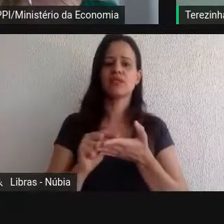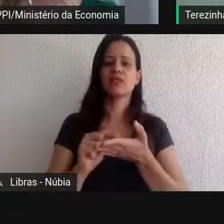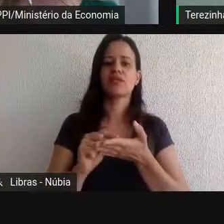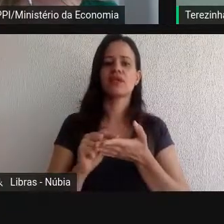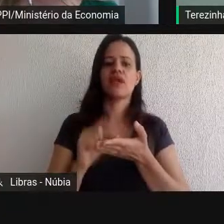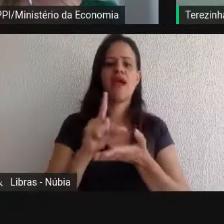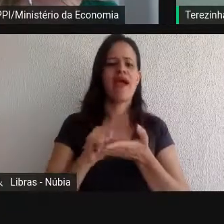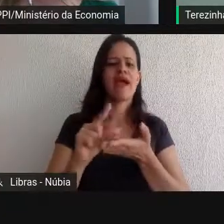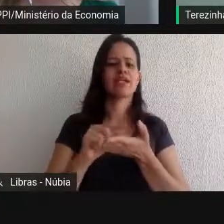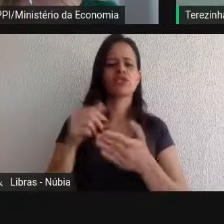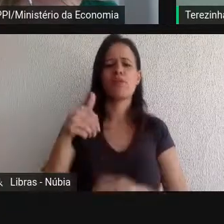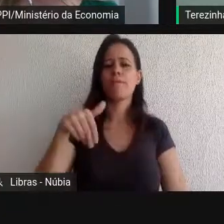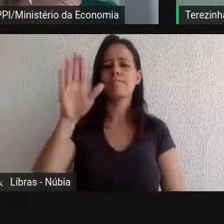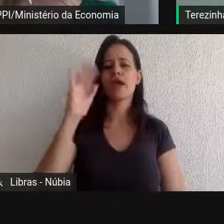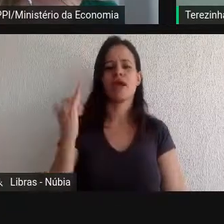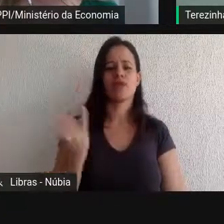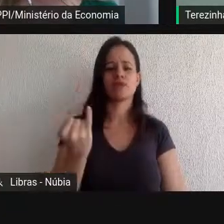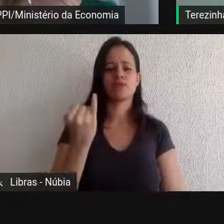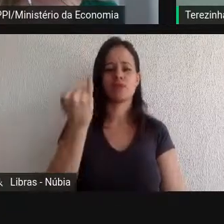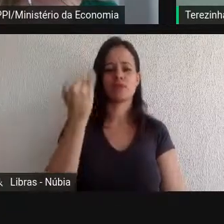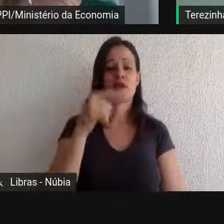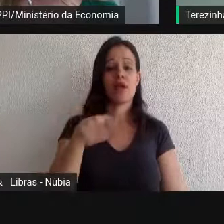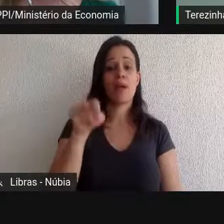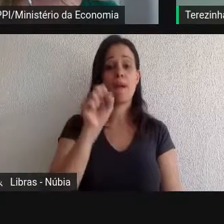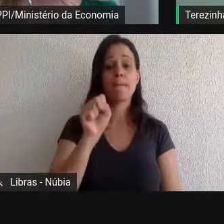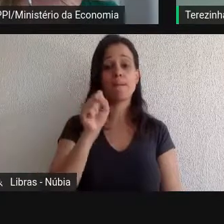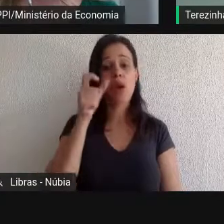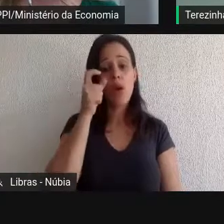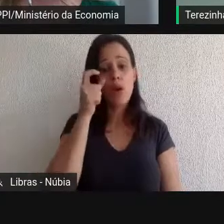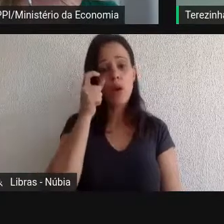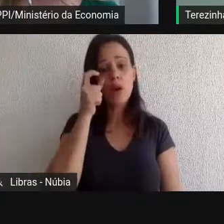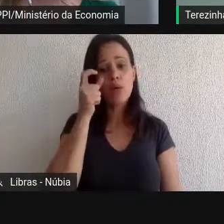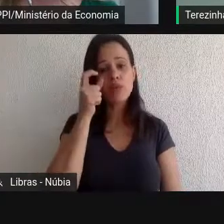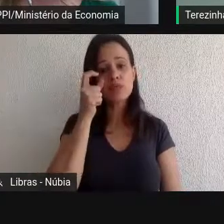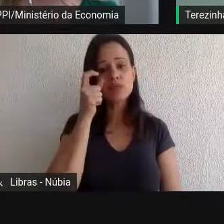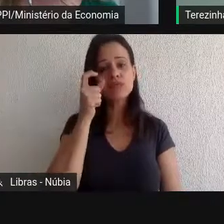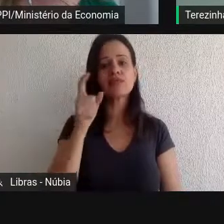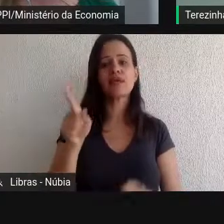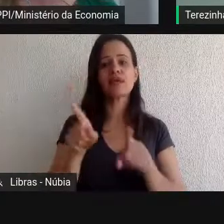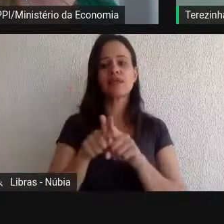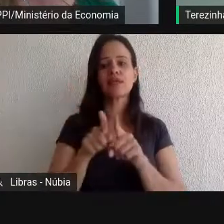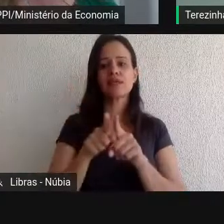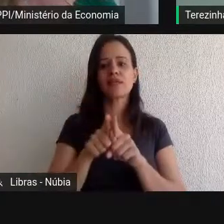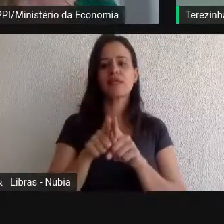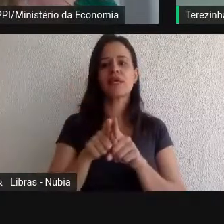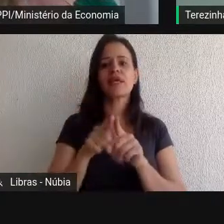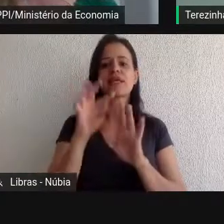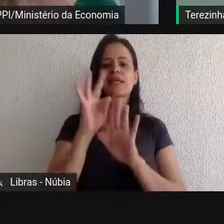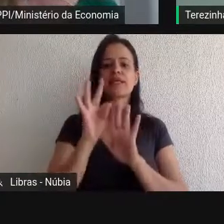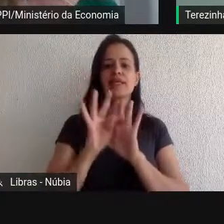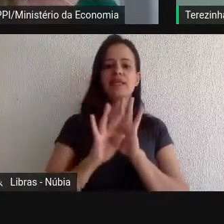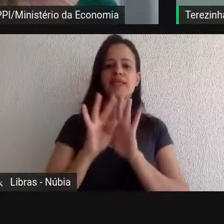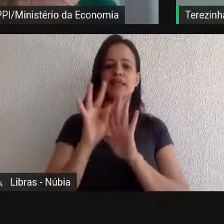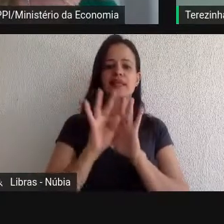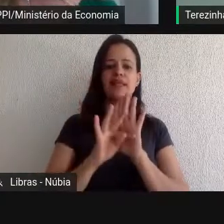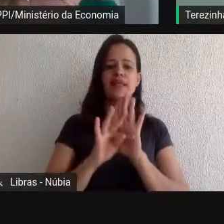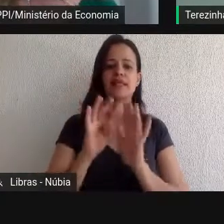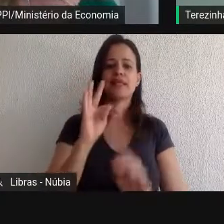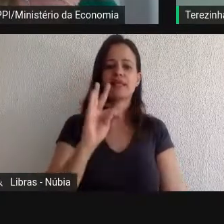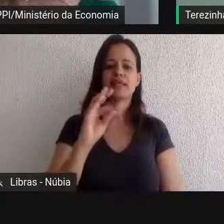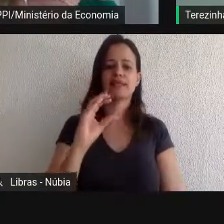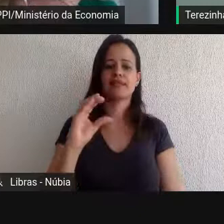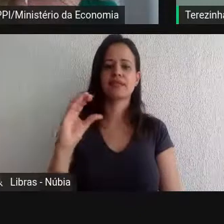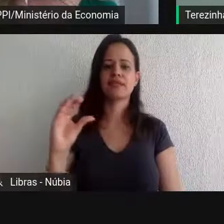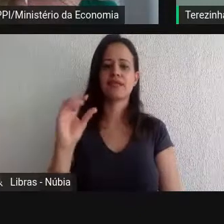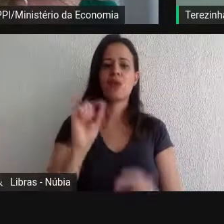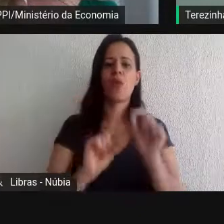científico é o que mais atende. Vocês podem observar nas suas referências nos textos dos TCCs, o que